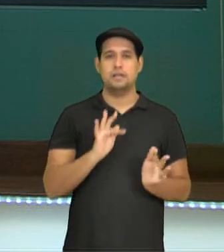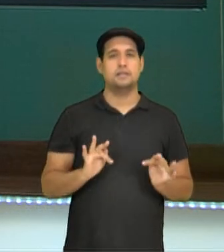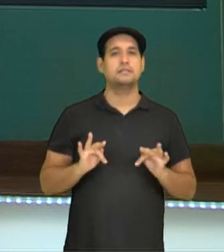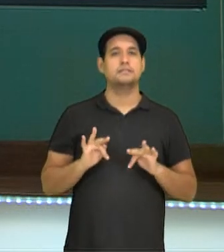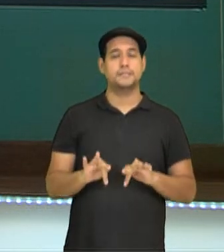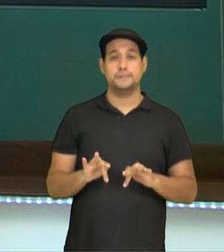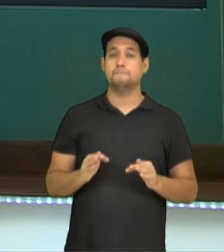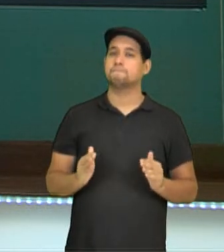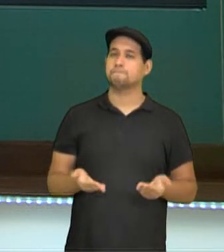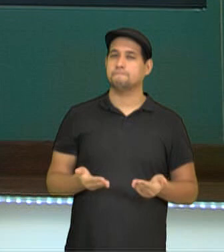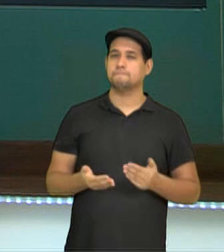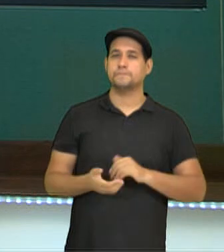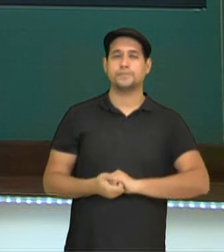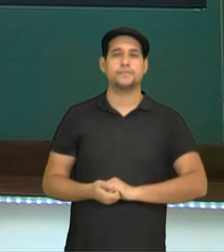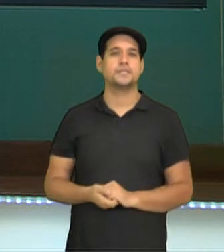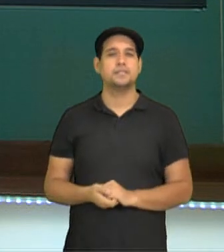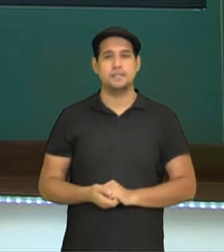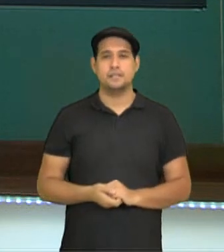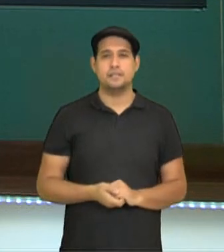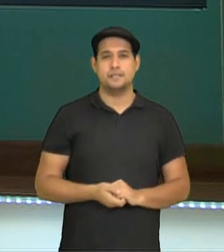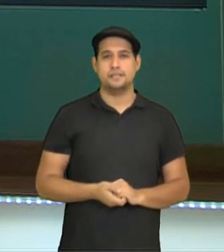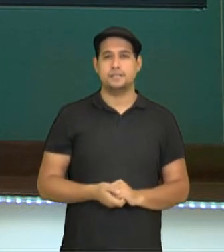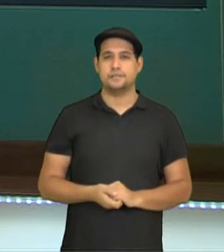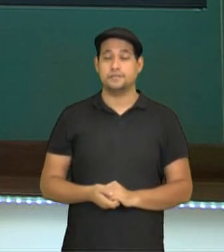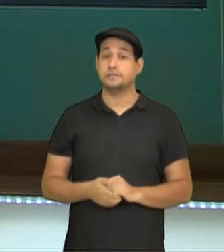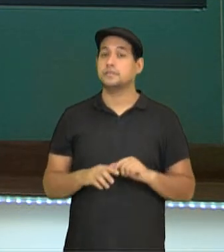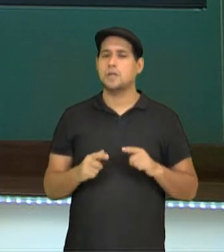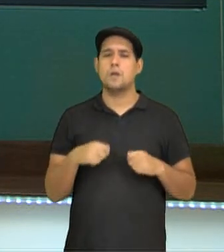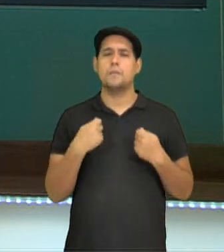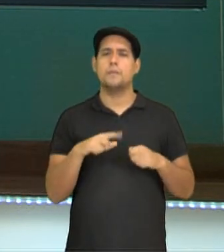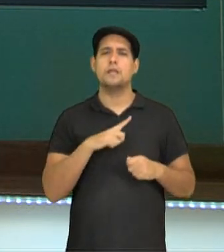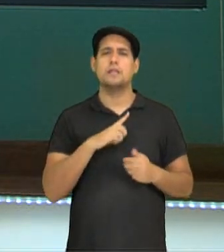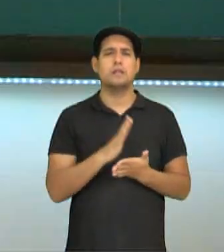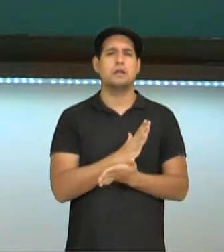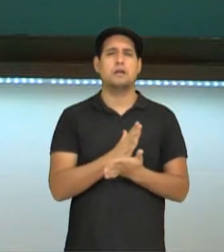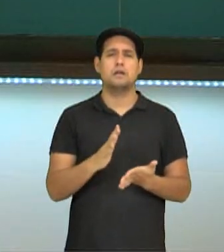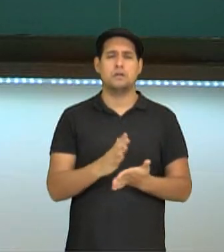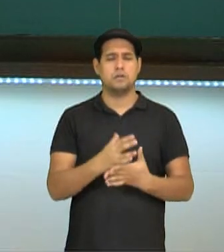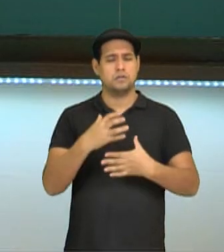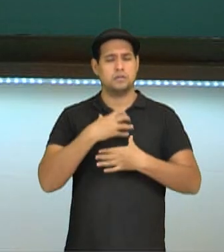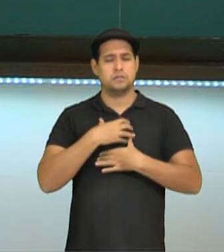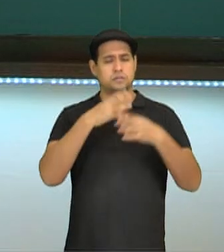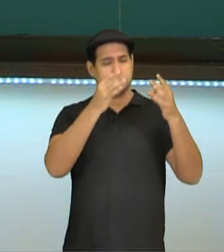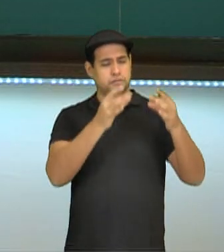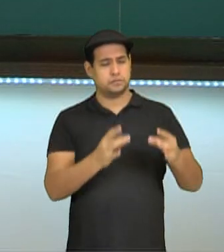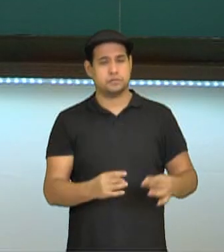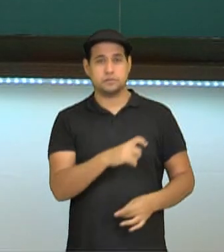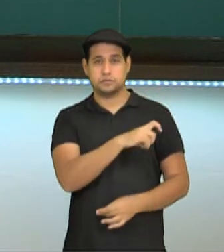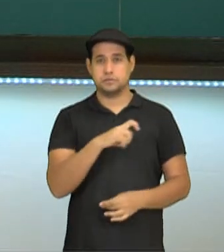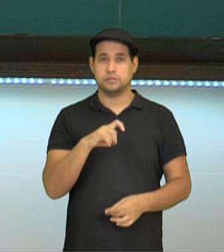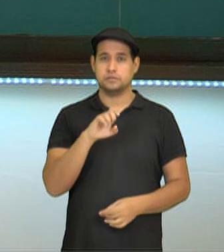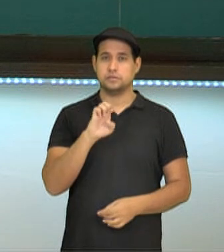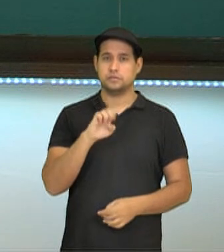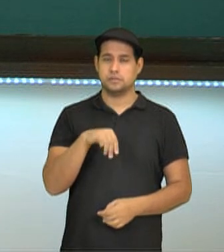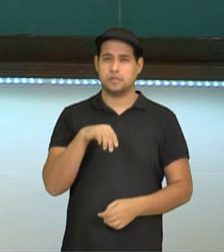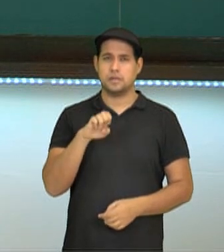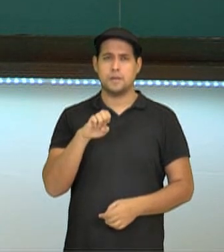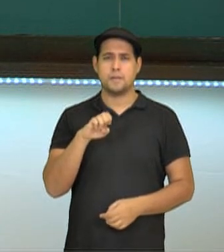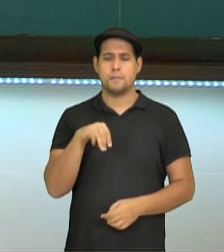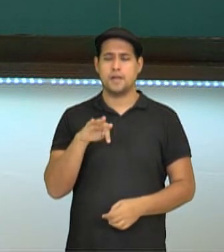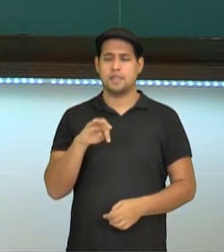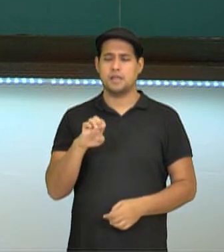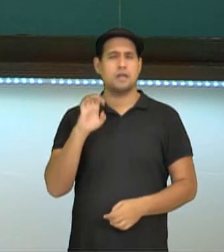terminou aqui, certo? Daí nós temos alguns tipos de checkmate que